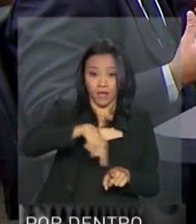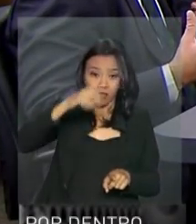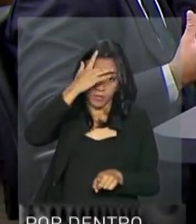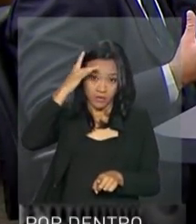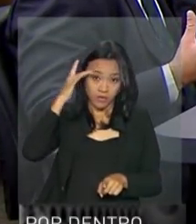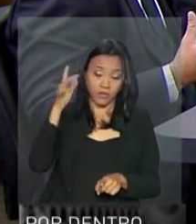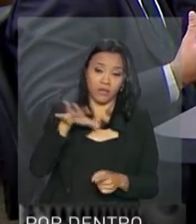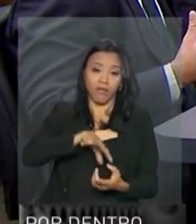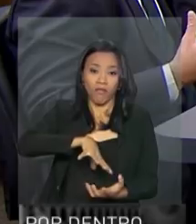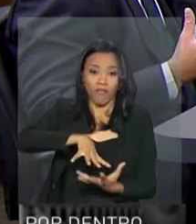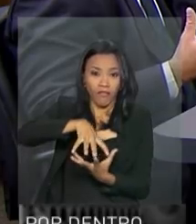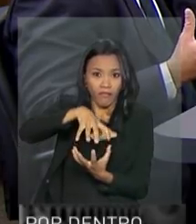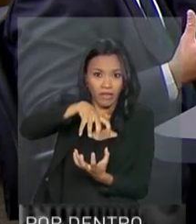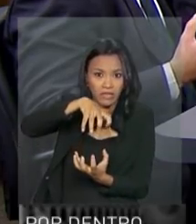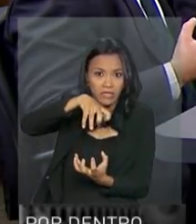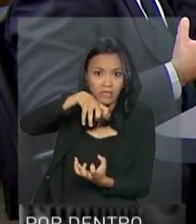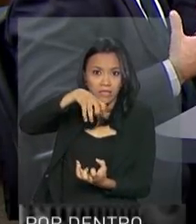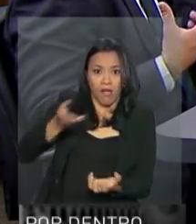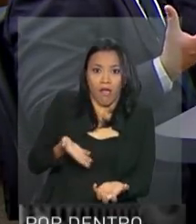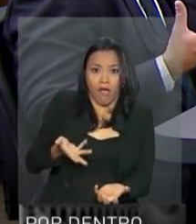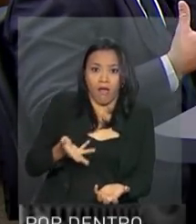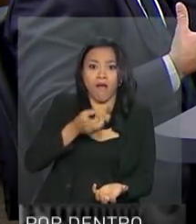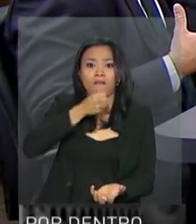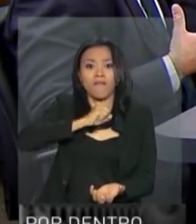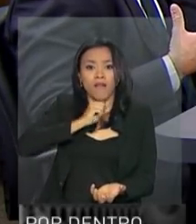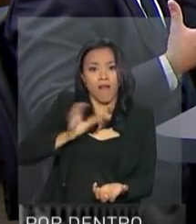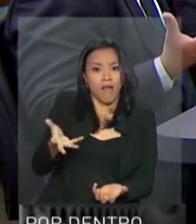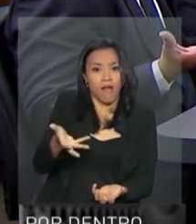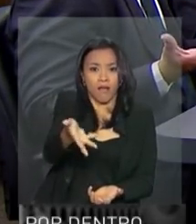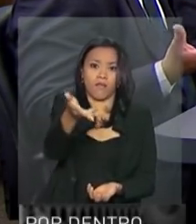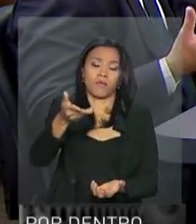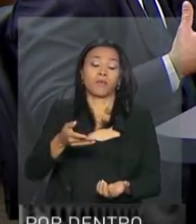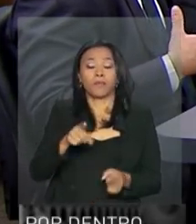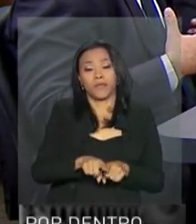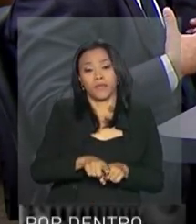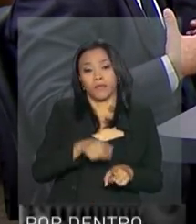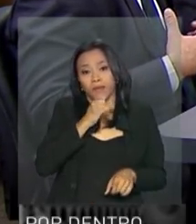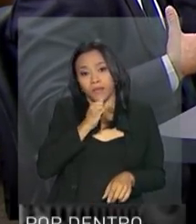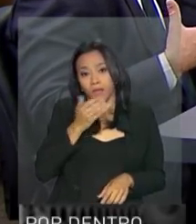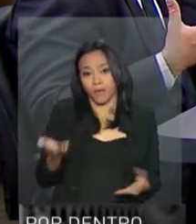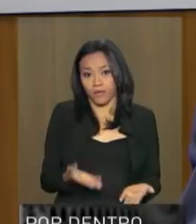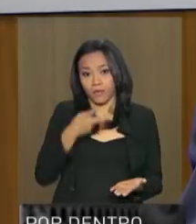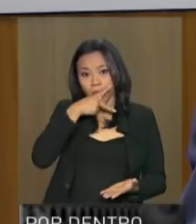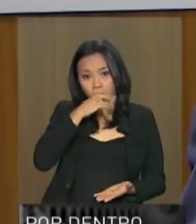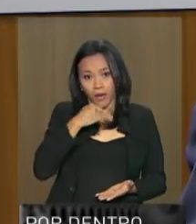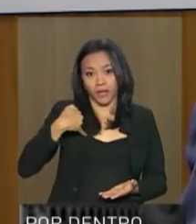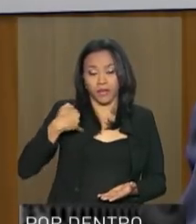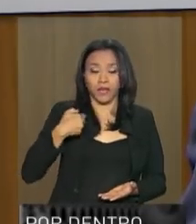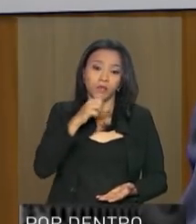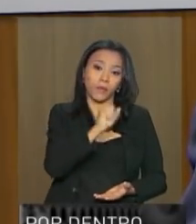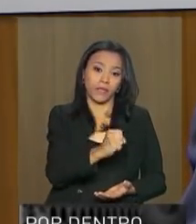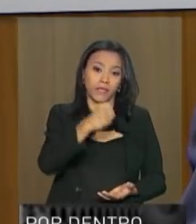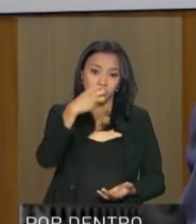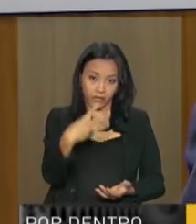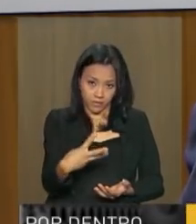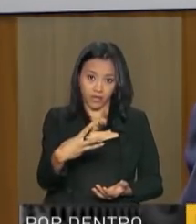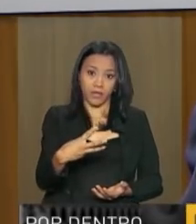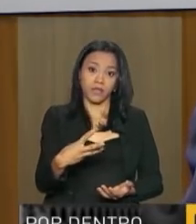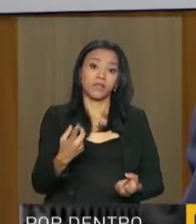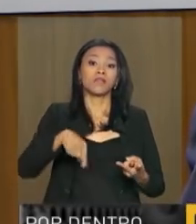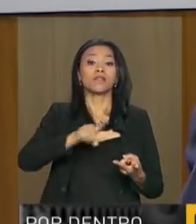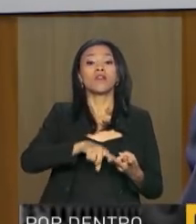população envelhece num ritmo muito acentuado. Então, por exemplo, meu pai hoje, né, já é uma pessoa com 83 anos, meu